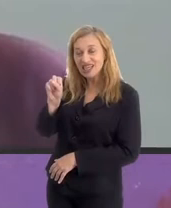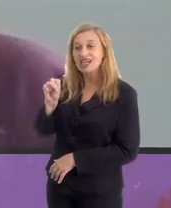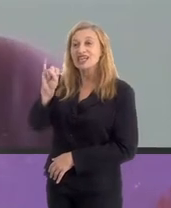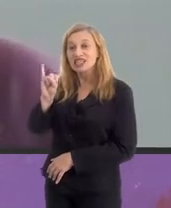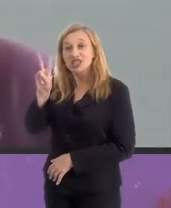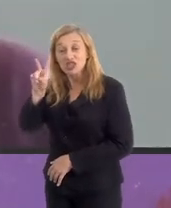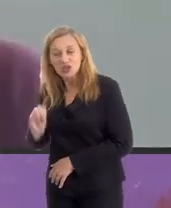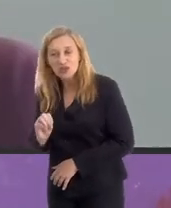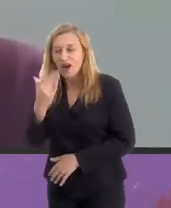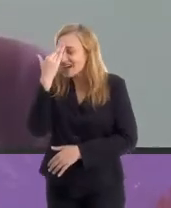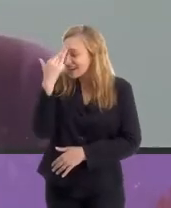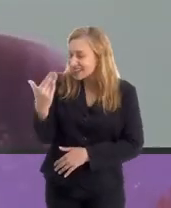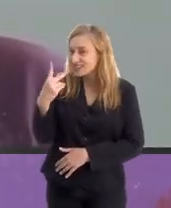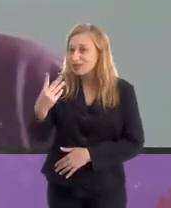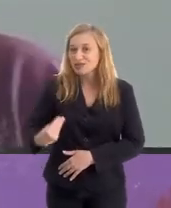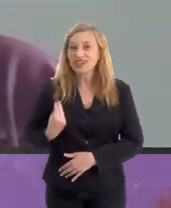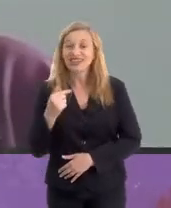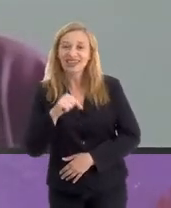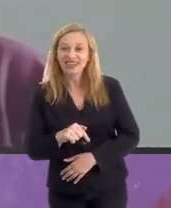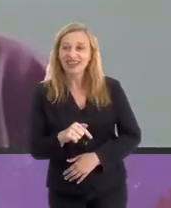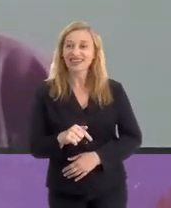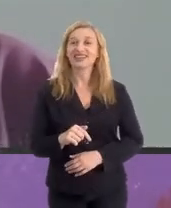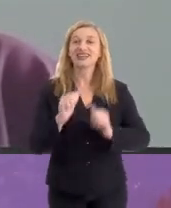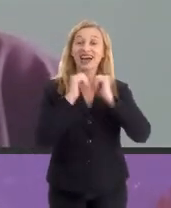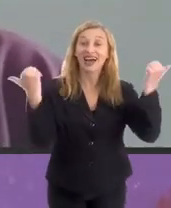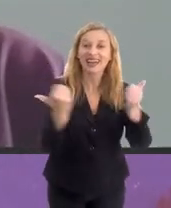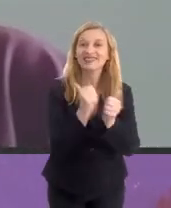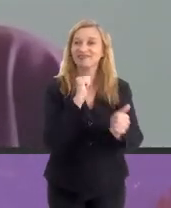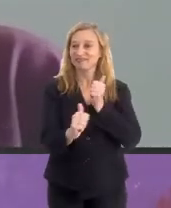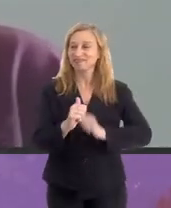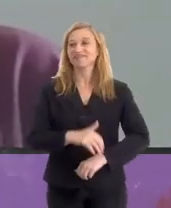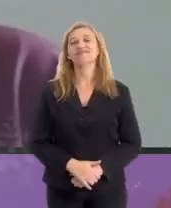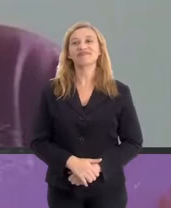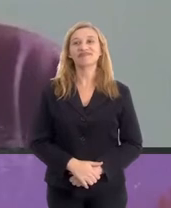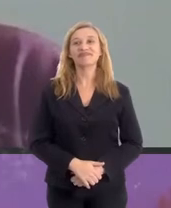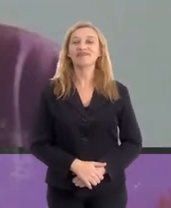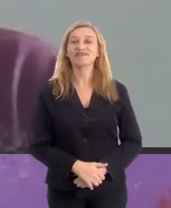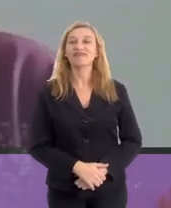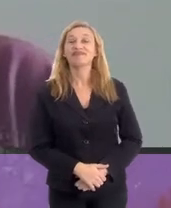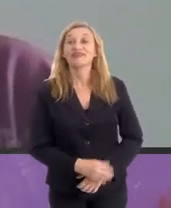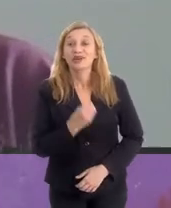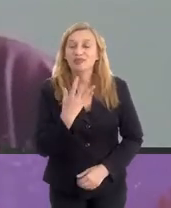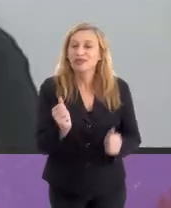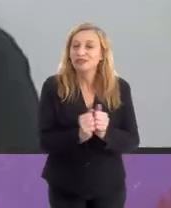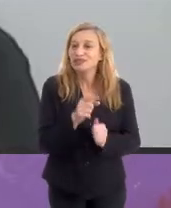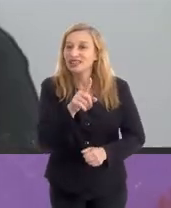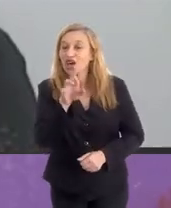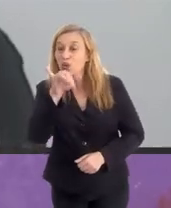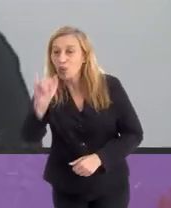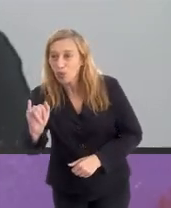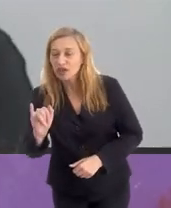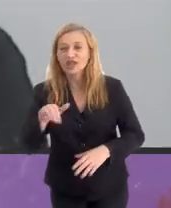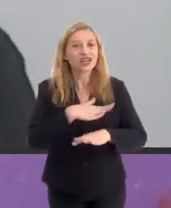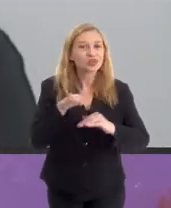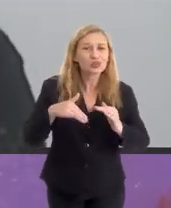certeza aí também é você Silvio Mais uma vez agradeço a sua presença aqui no Arena esportiva planeta que